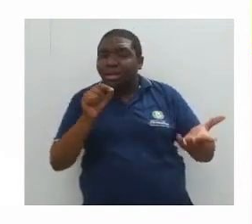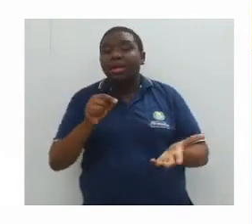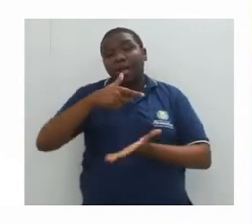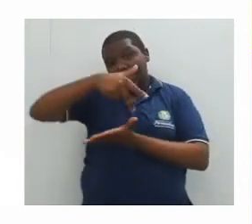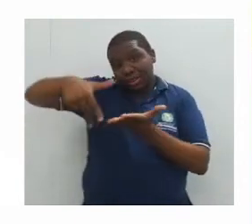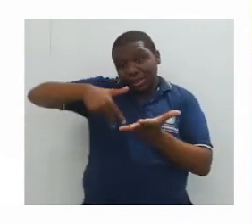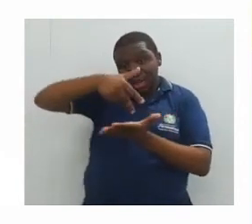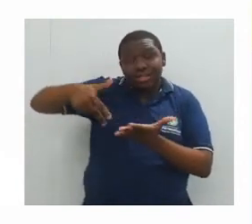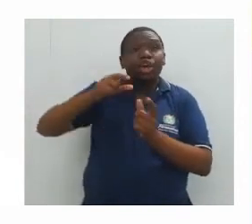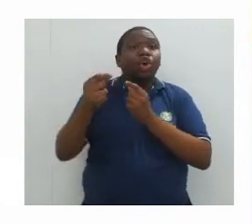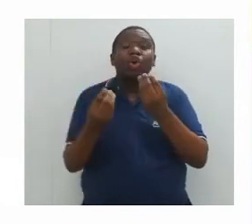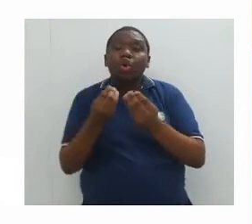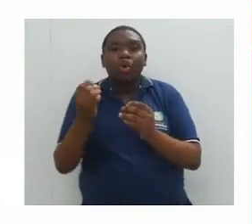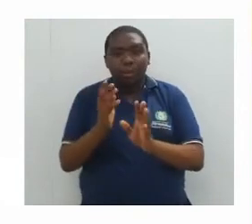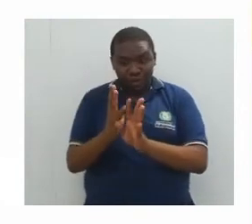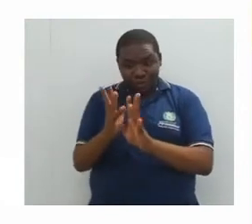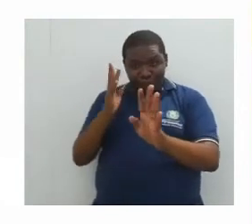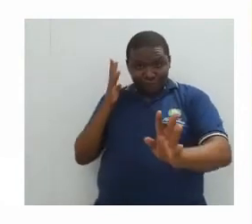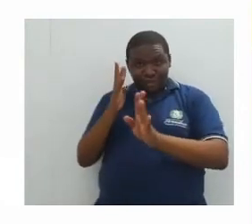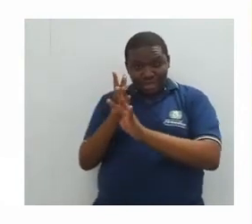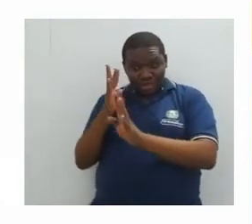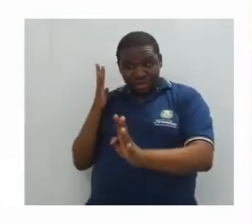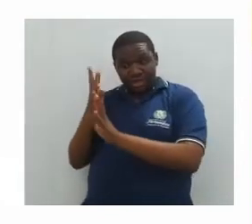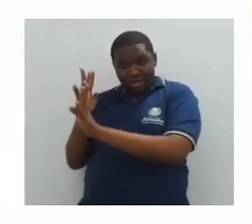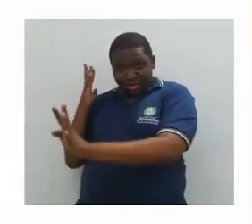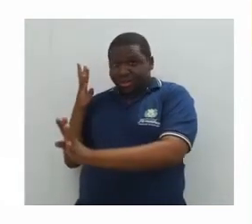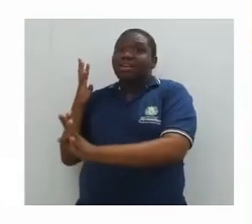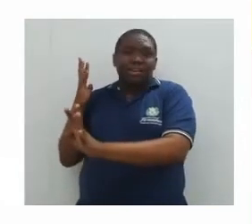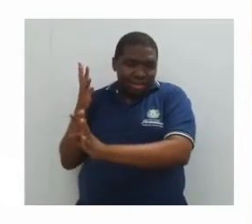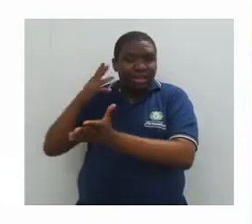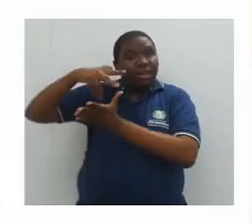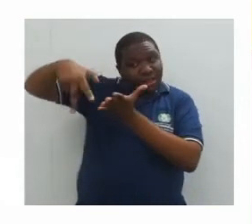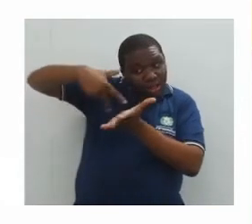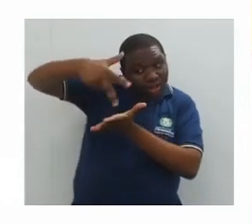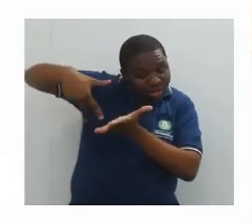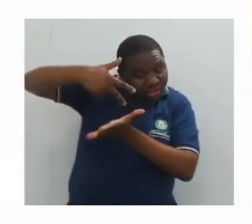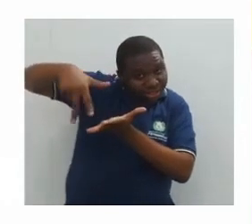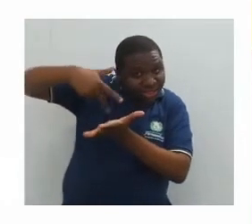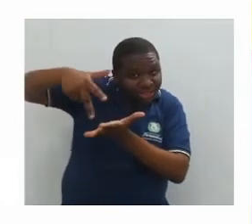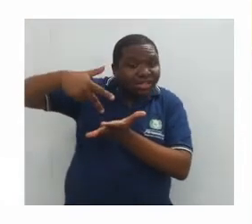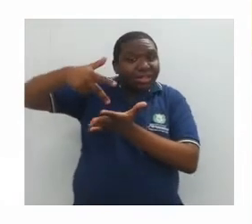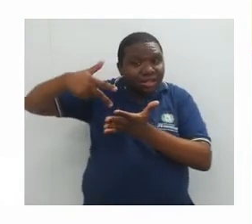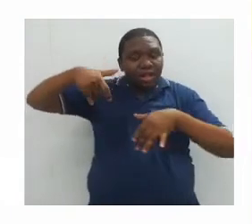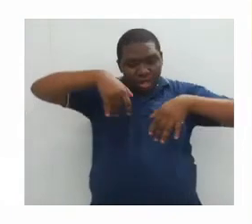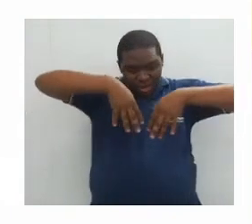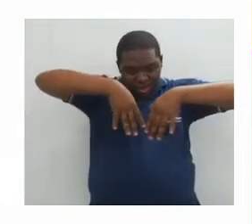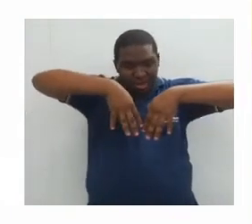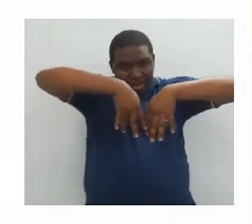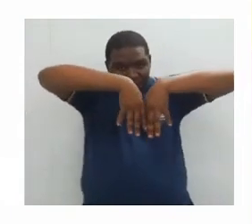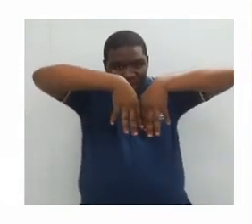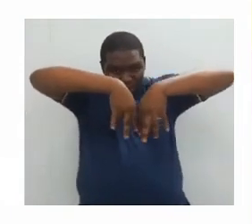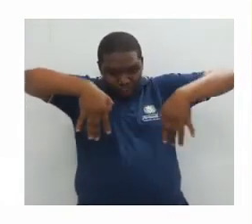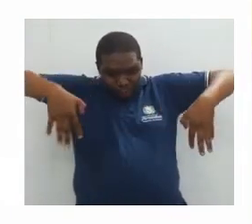dançam em fileiras. Então, os índios, eles mostram as apresentações dele, são em duas filas